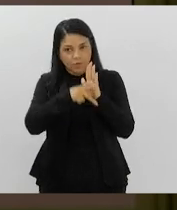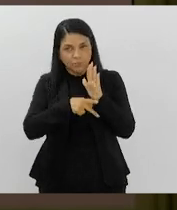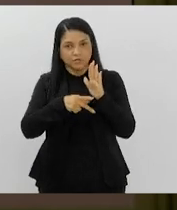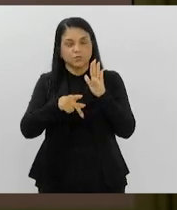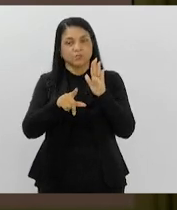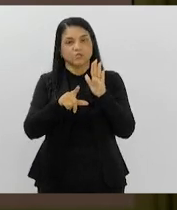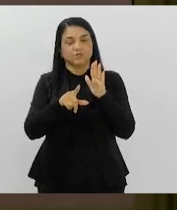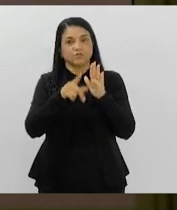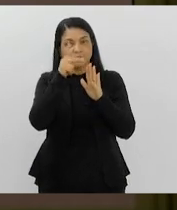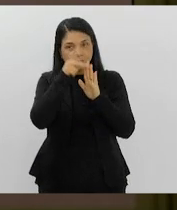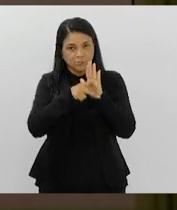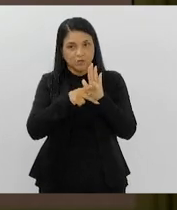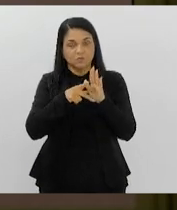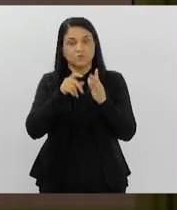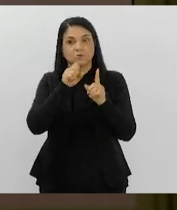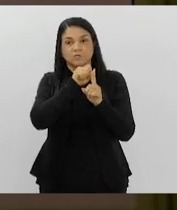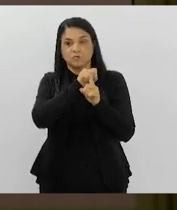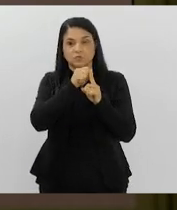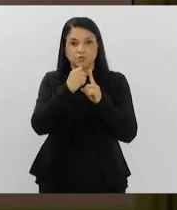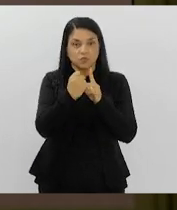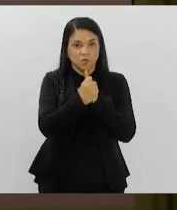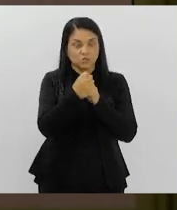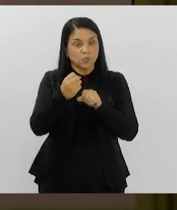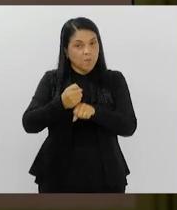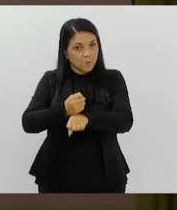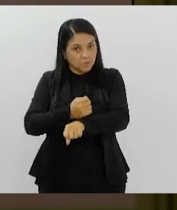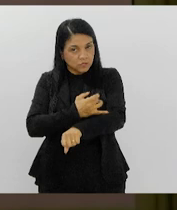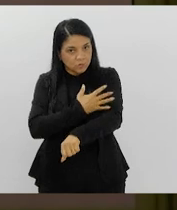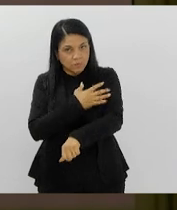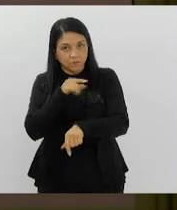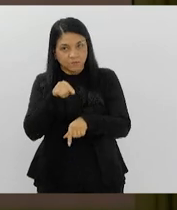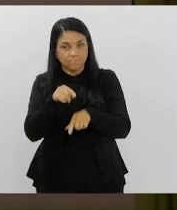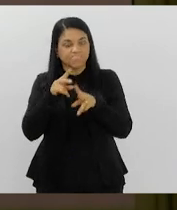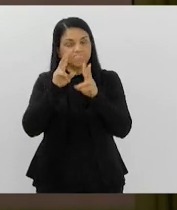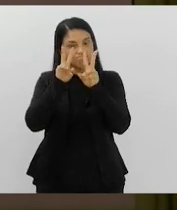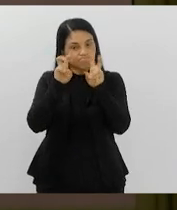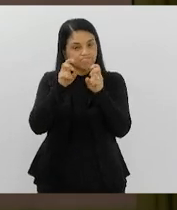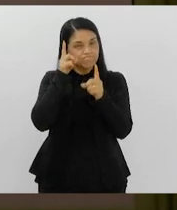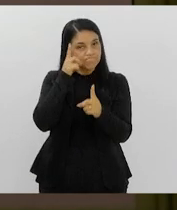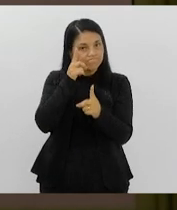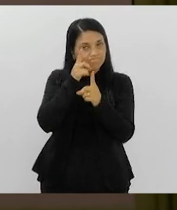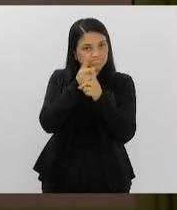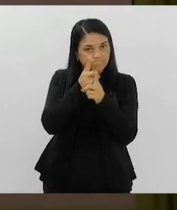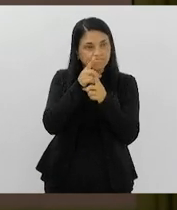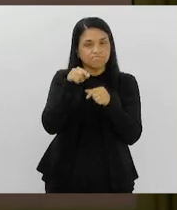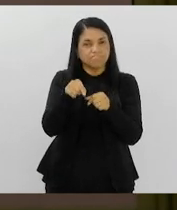socioemocional. O projeto socioemocional, ele de fato foi identificado, né,